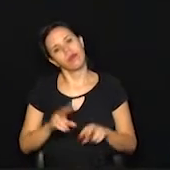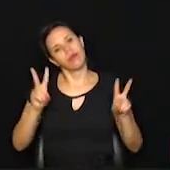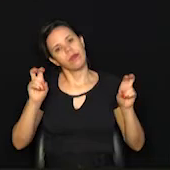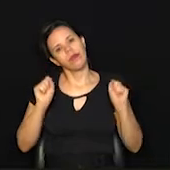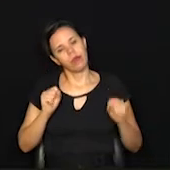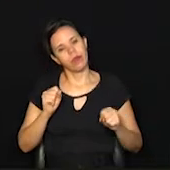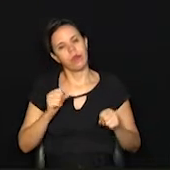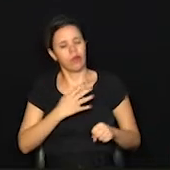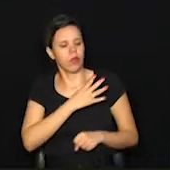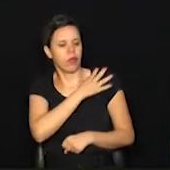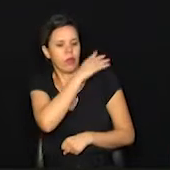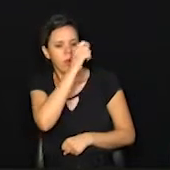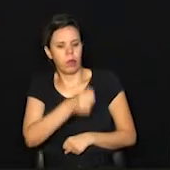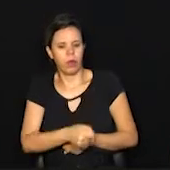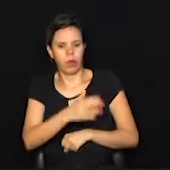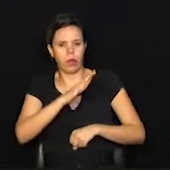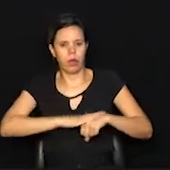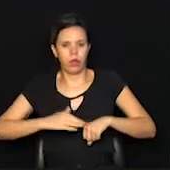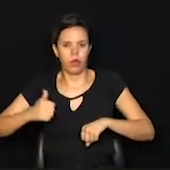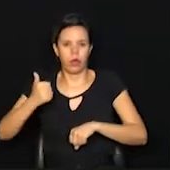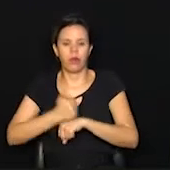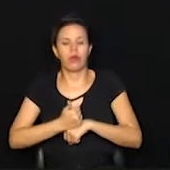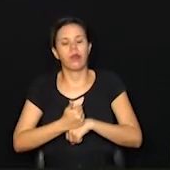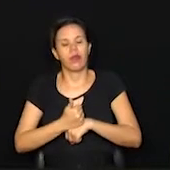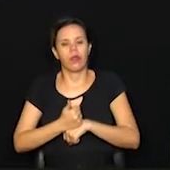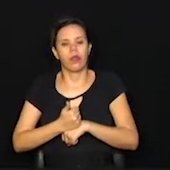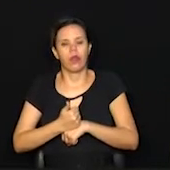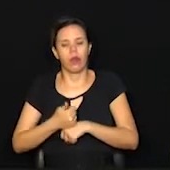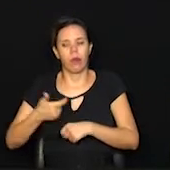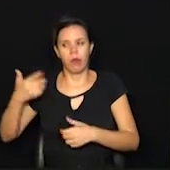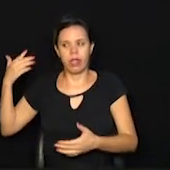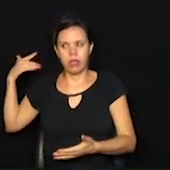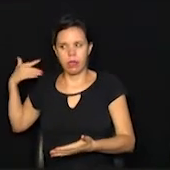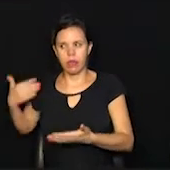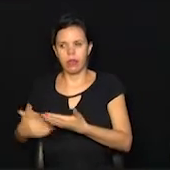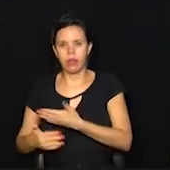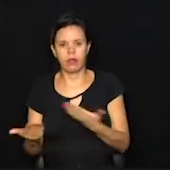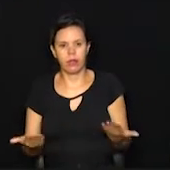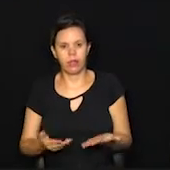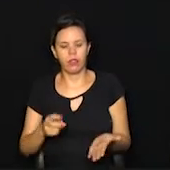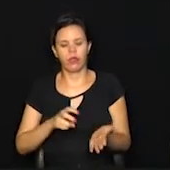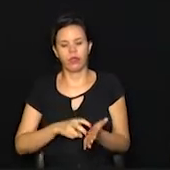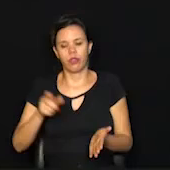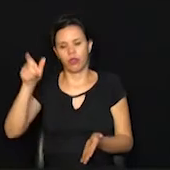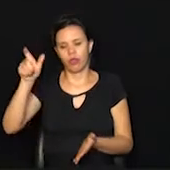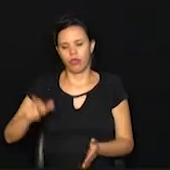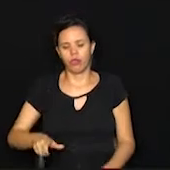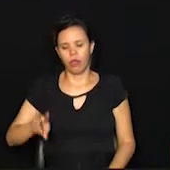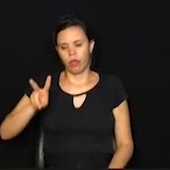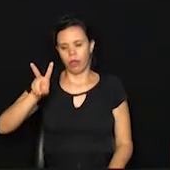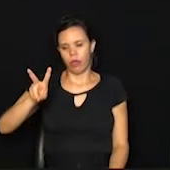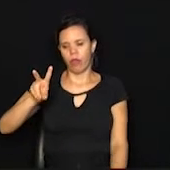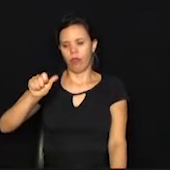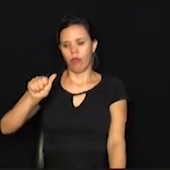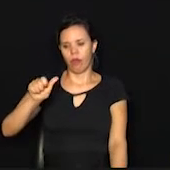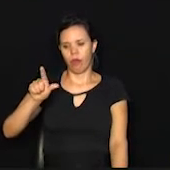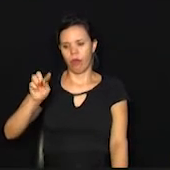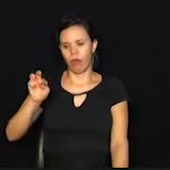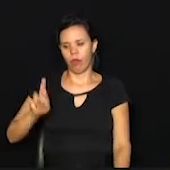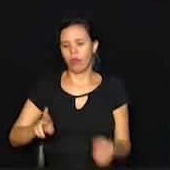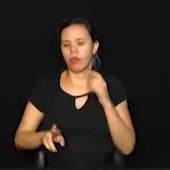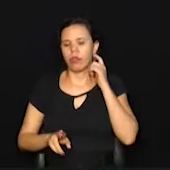tema é bope ditadura militar ontem hoje o debatedor dessa Amanhã é o companheiro volta Pomar